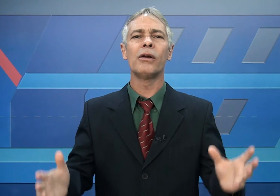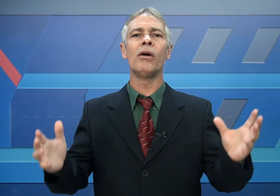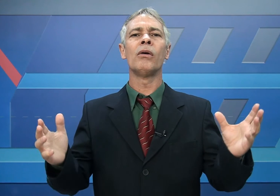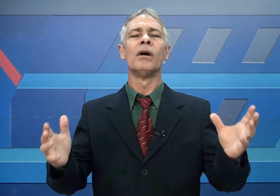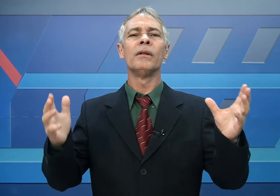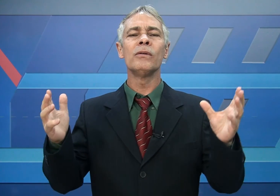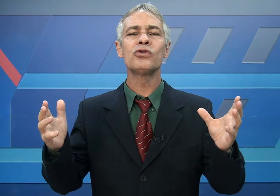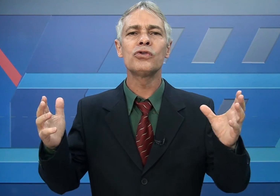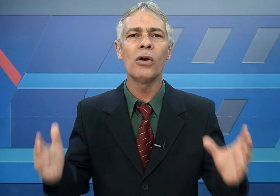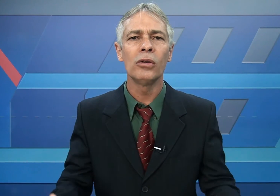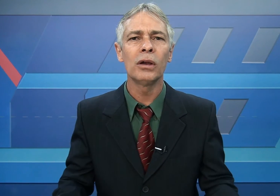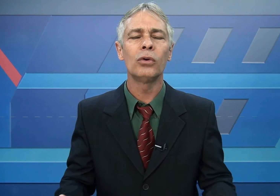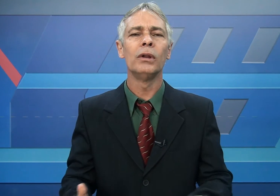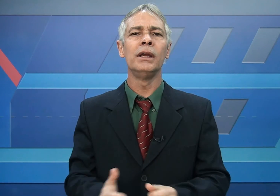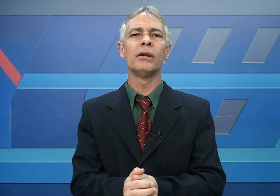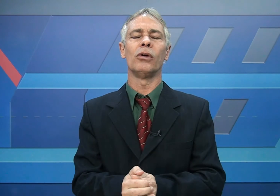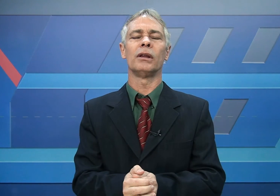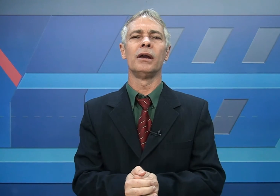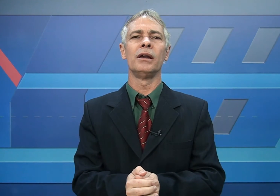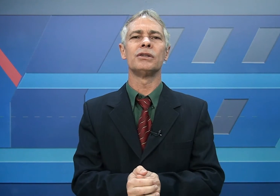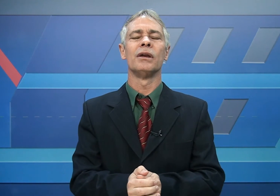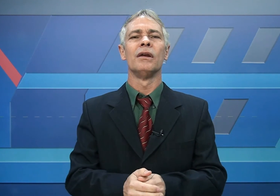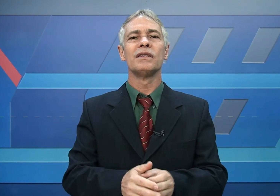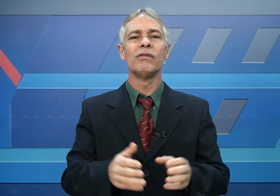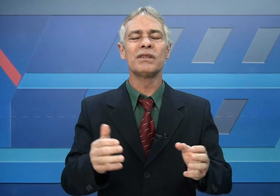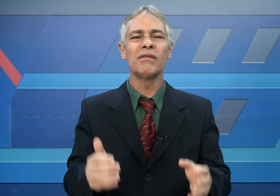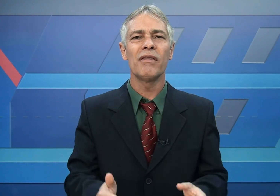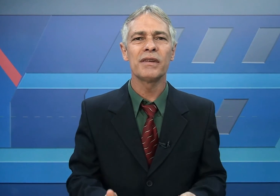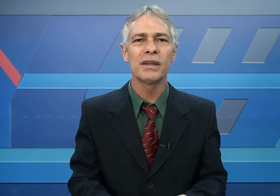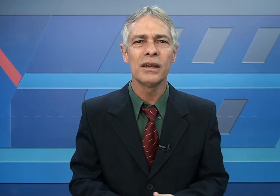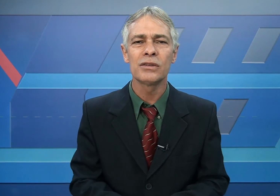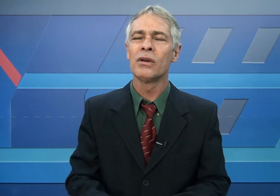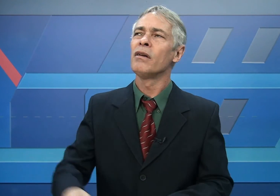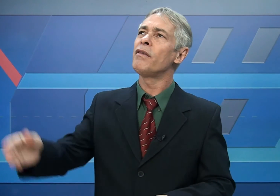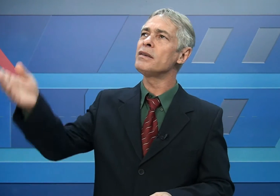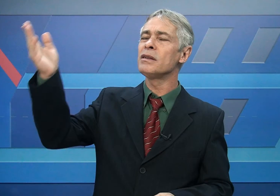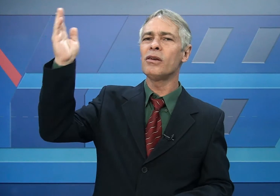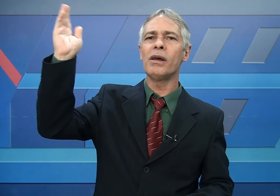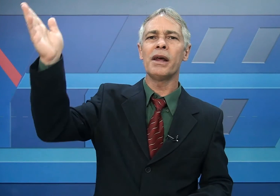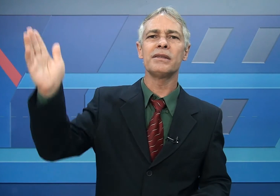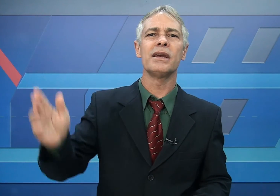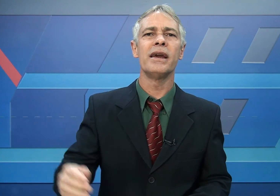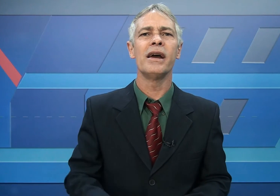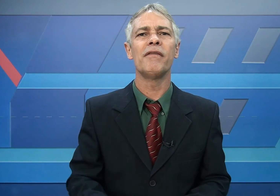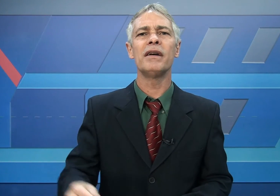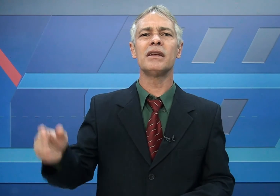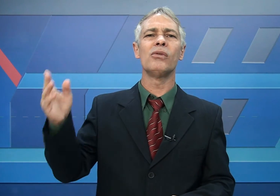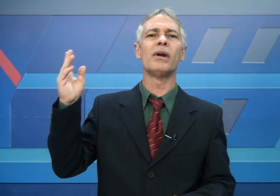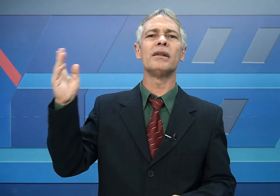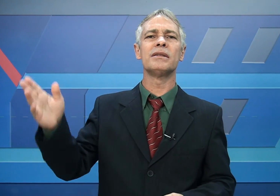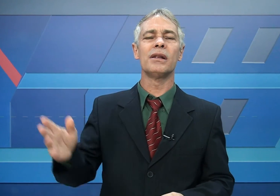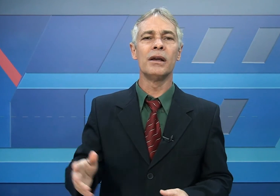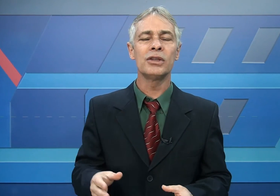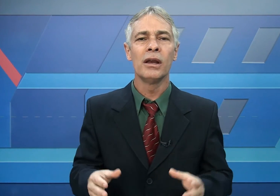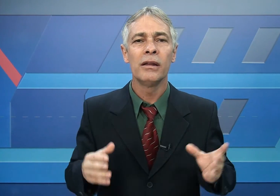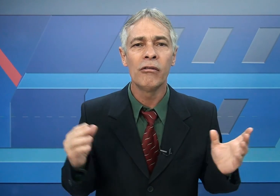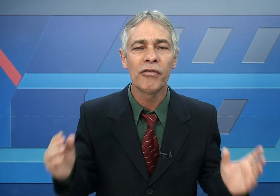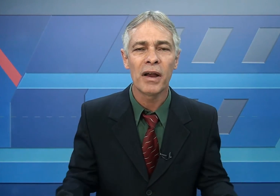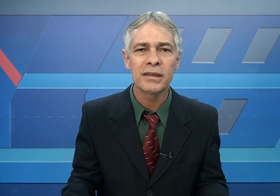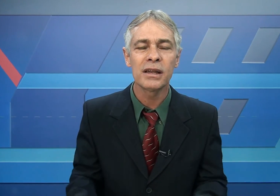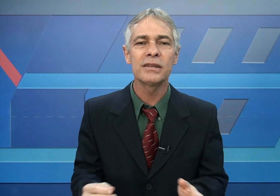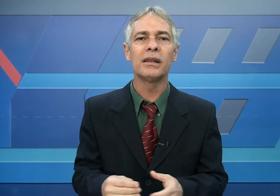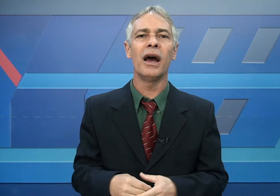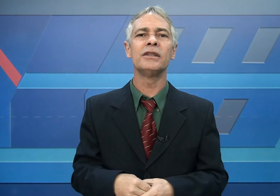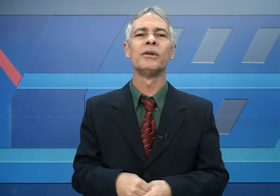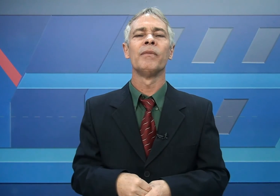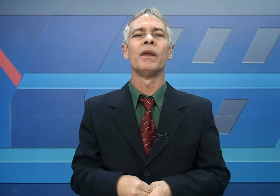de cerol, não solta com linha cortante. Se você vai fazer isso, faça então lá na serra, faça num lugar distante, não